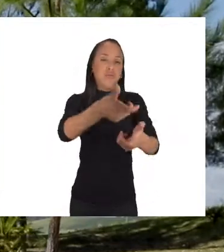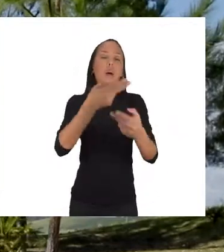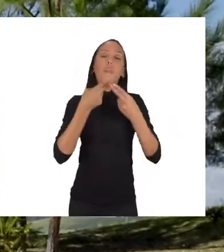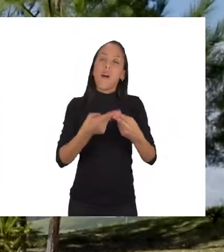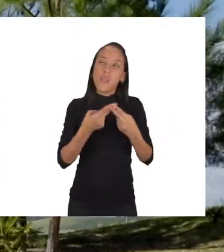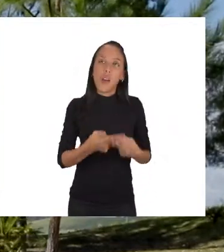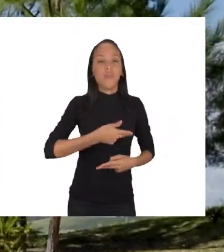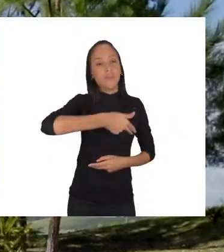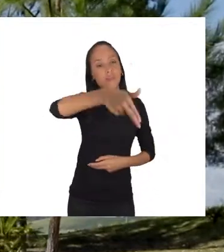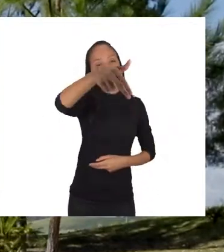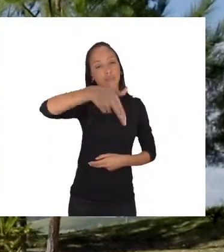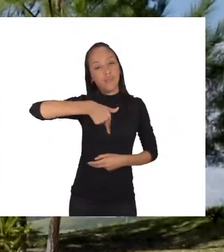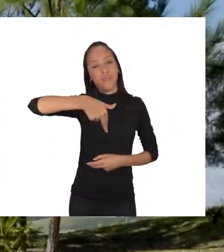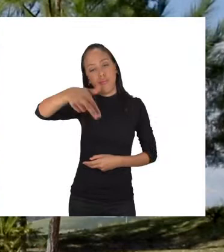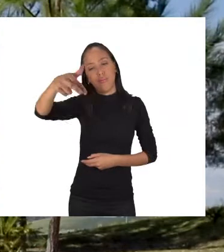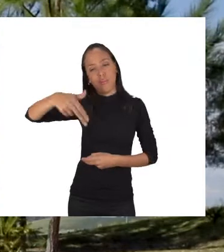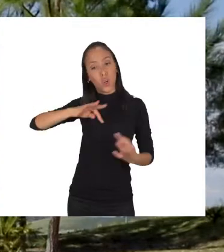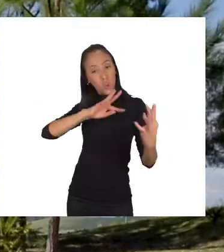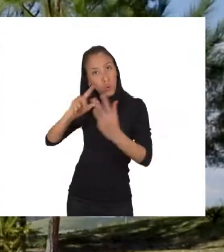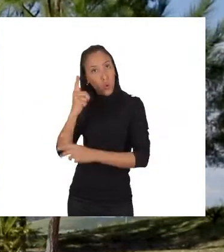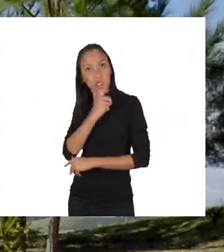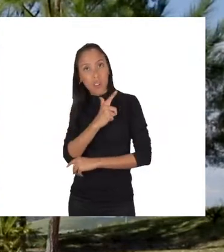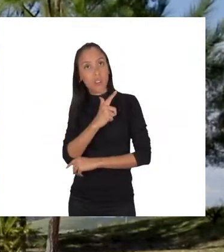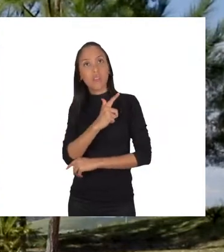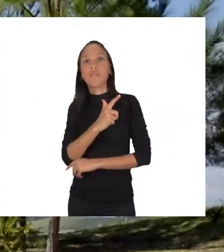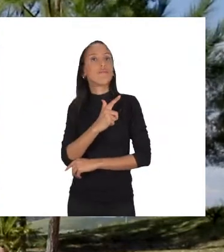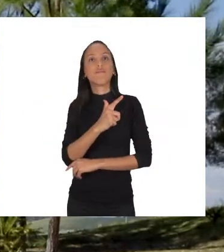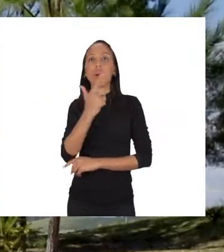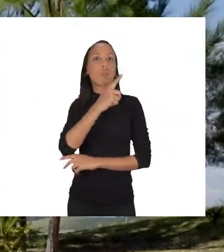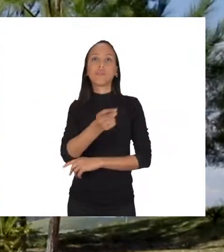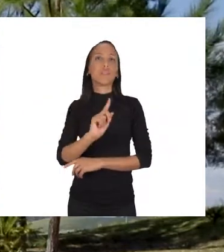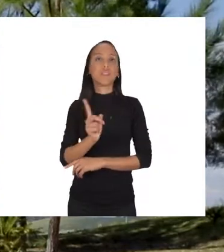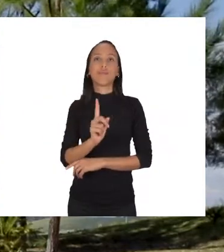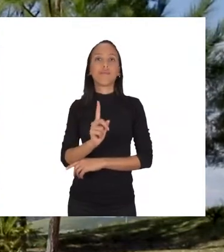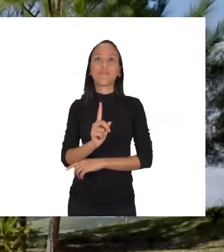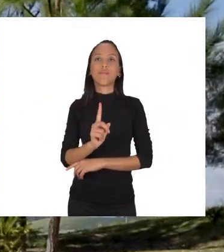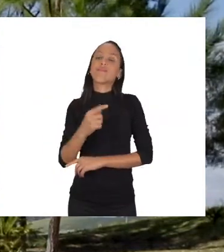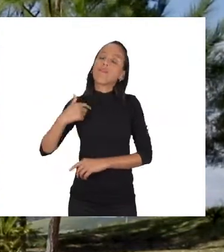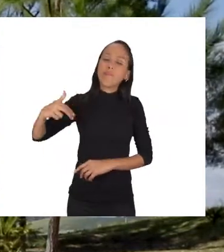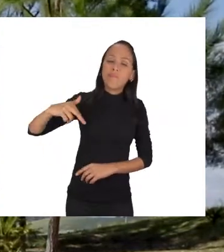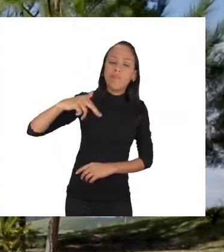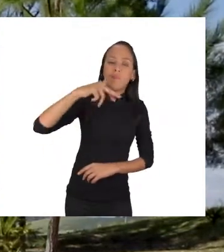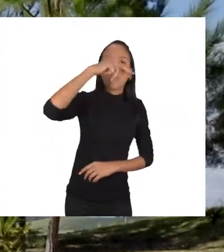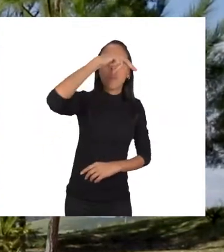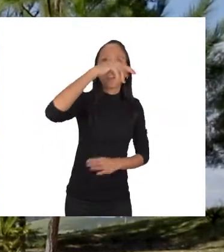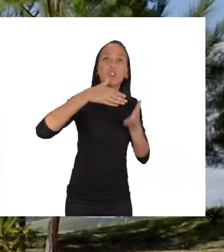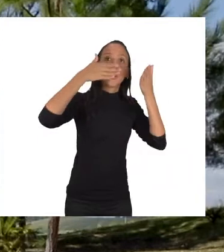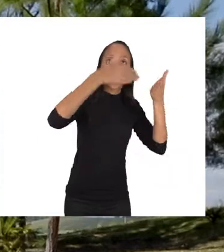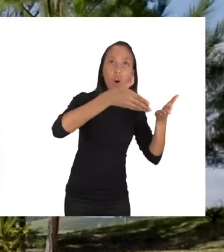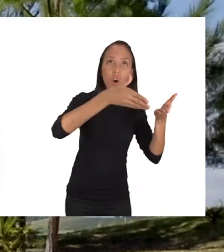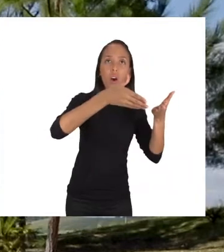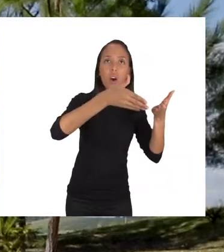paciência. Mas não deu de eu terminar todo o fumo que estava lá para baixo e chegamos aqui para cima. Quando a gente chegou